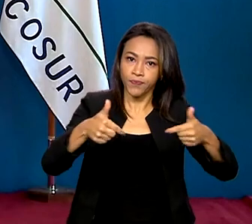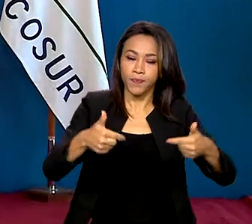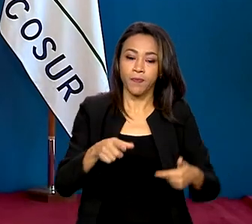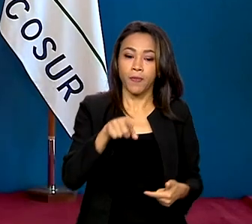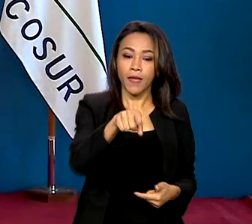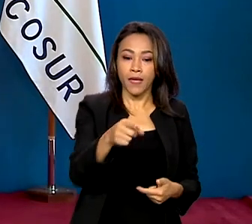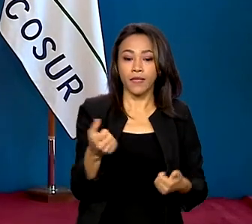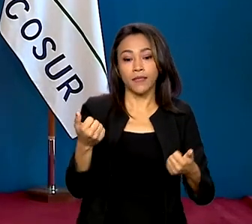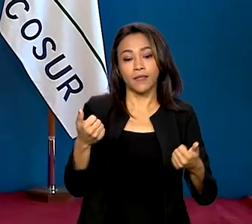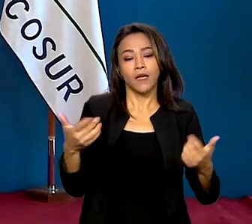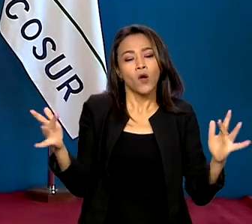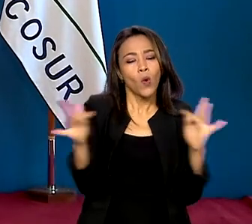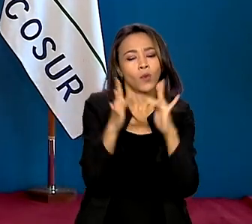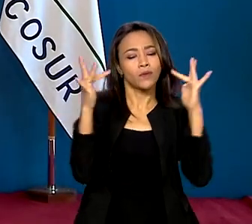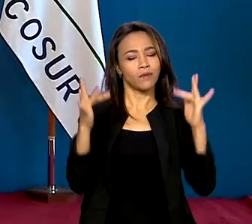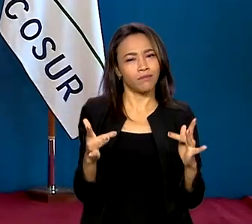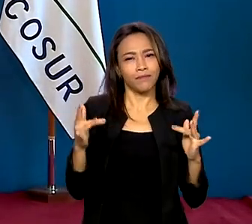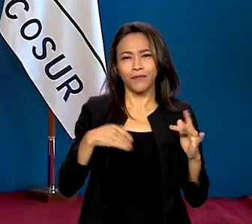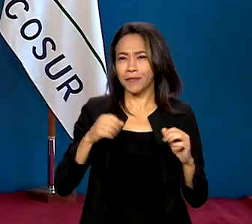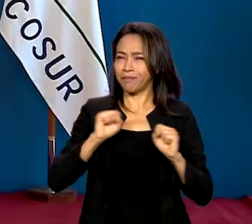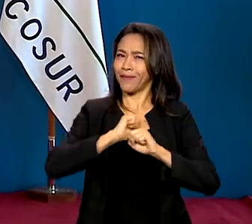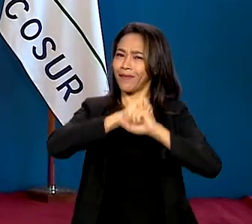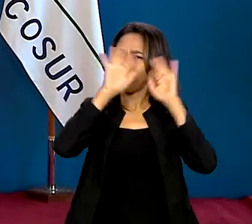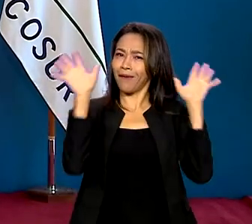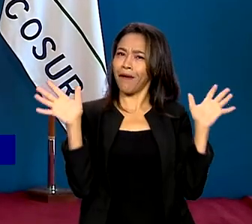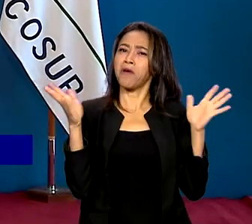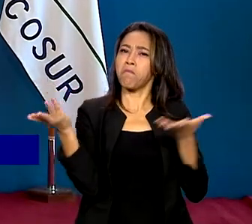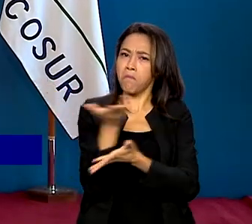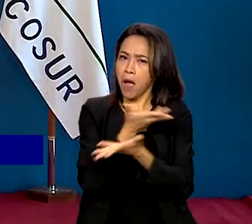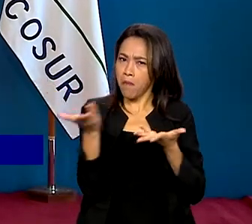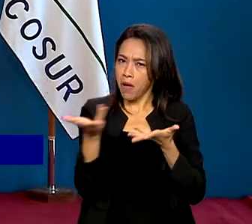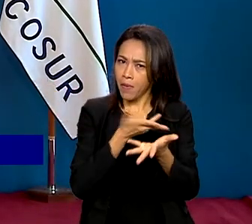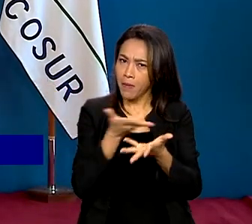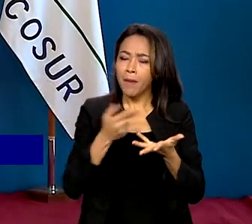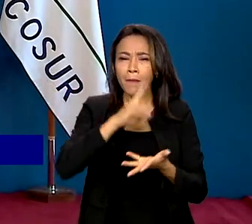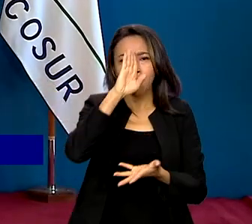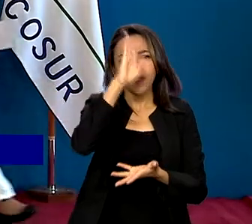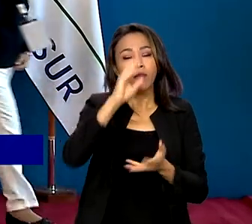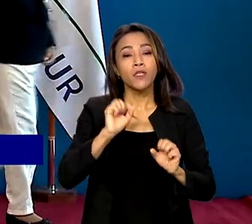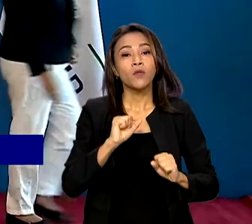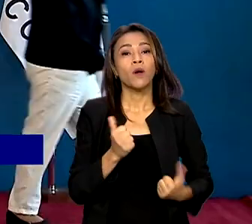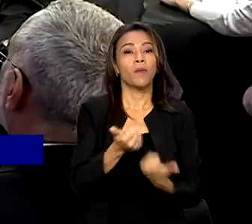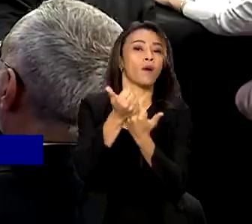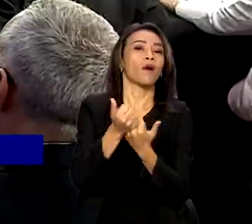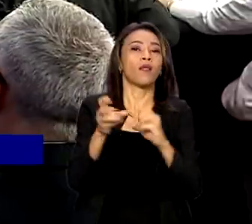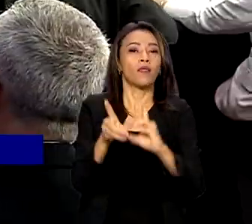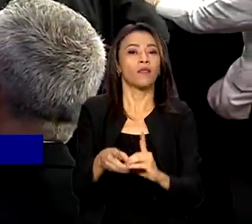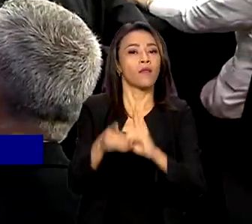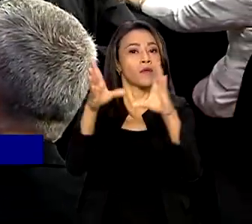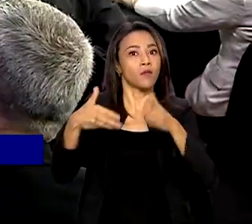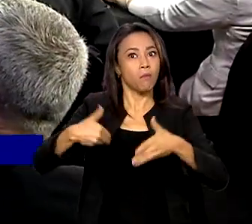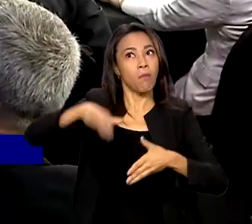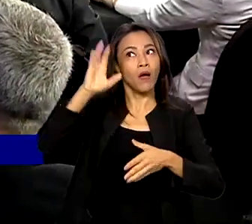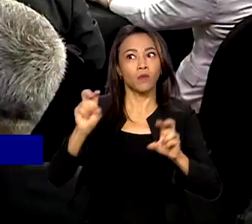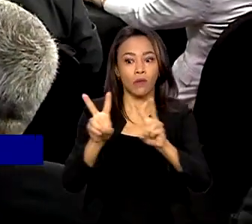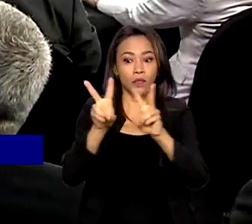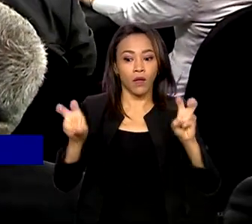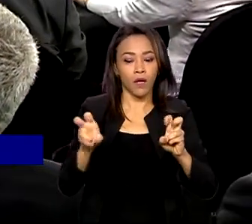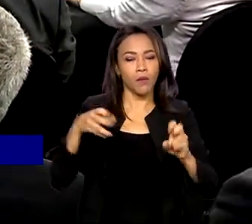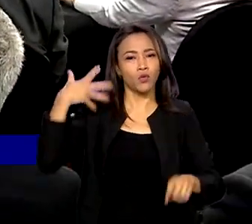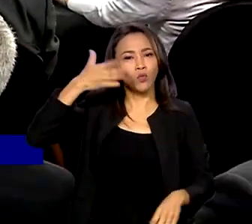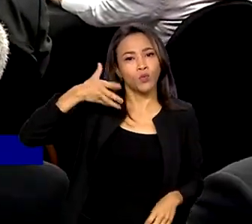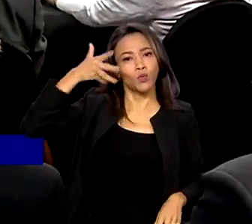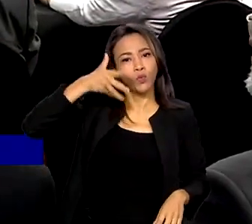os mandatários foi visível em vários momentos e principalmente na defesa da democracia, tema mais citado em discursos ao longo